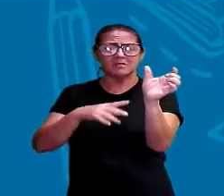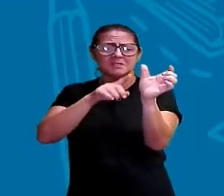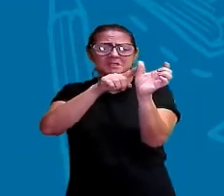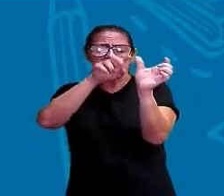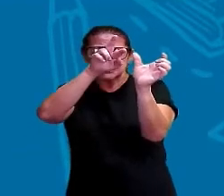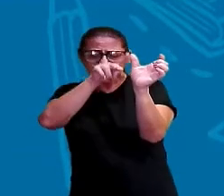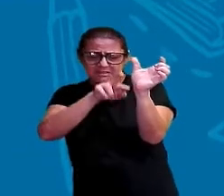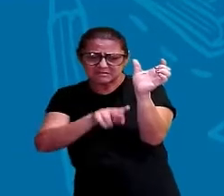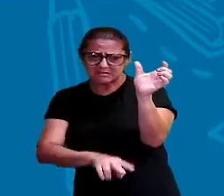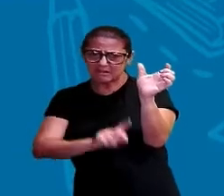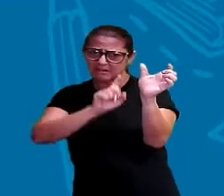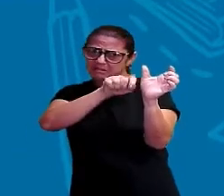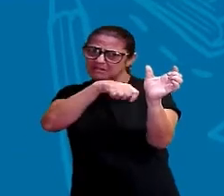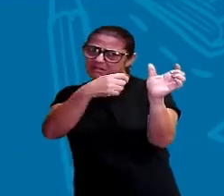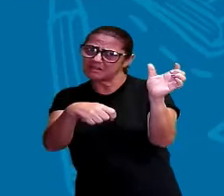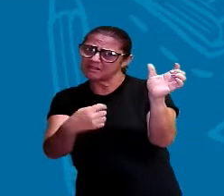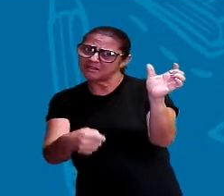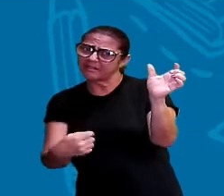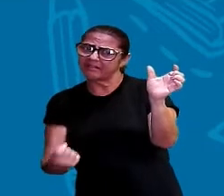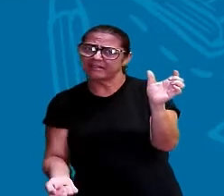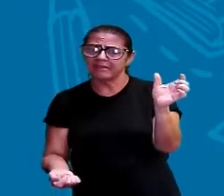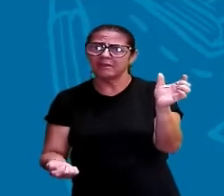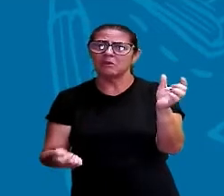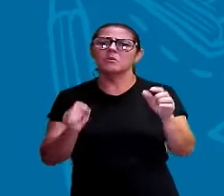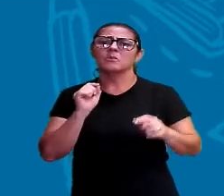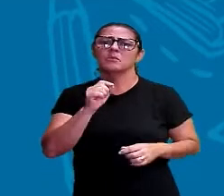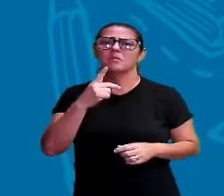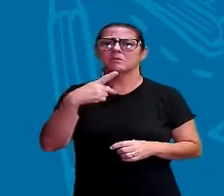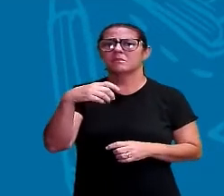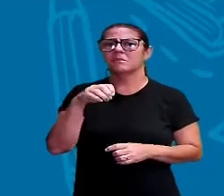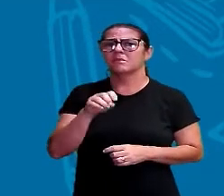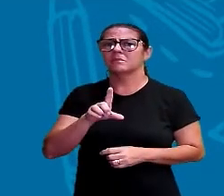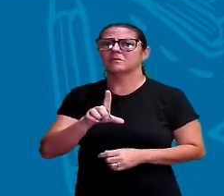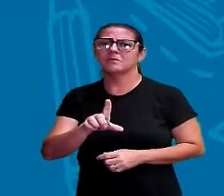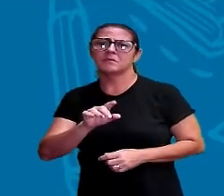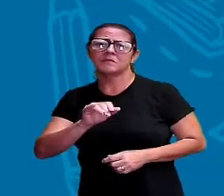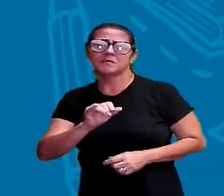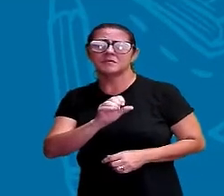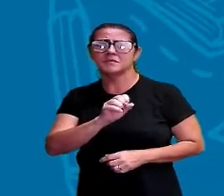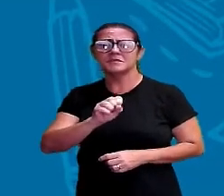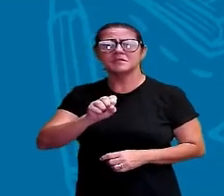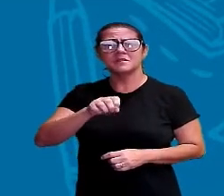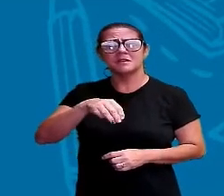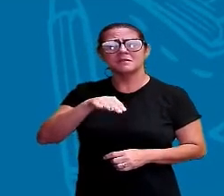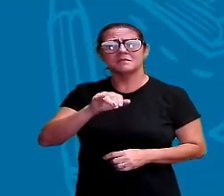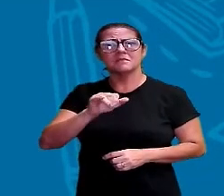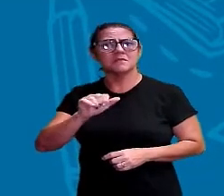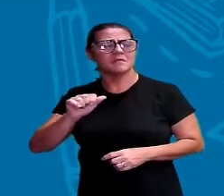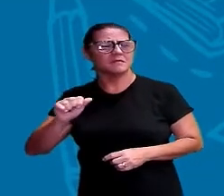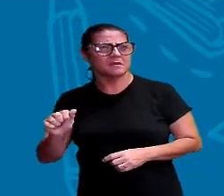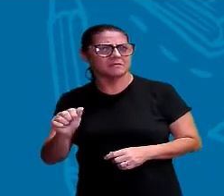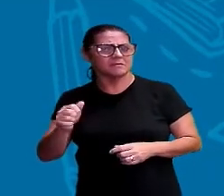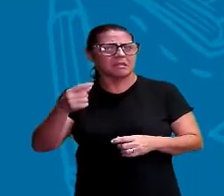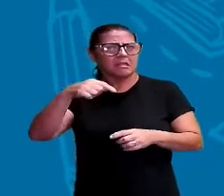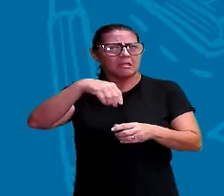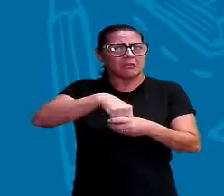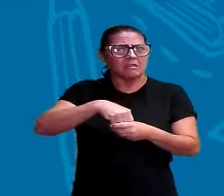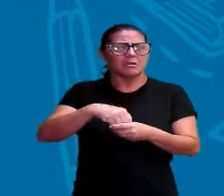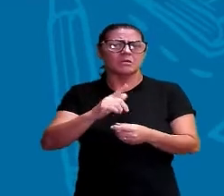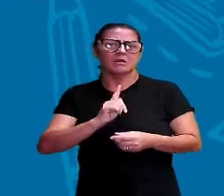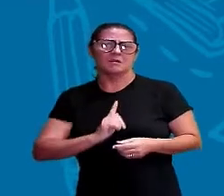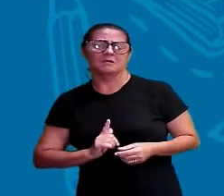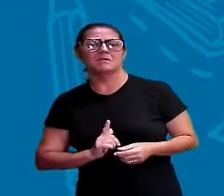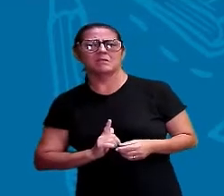aí definidíssimo o que seria polissemia dentro da nossa gramática. Gente, se a gente olha assim, a gente diz,